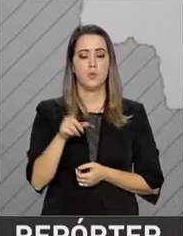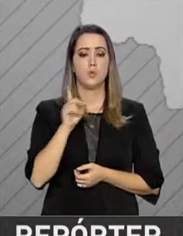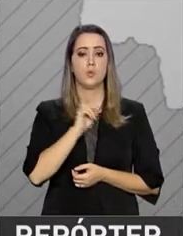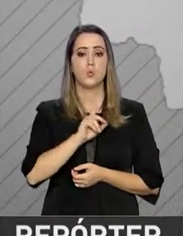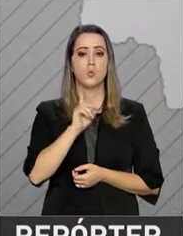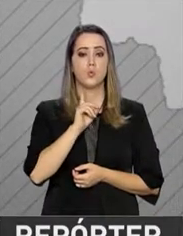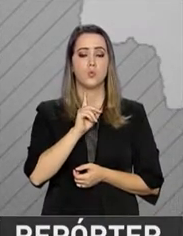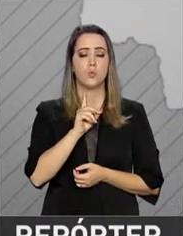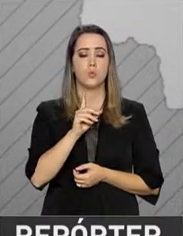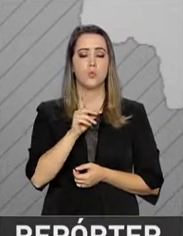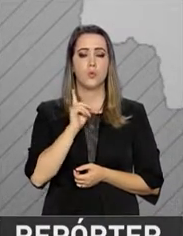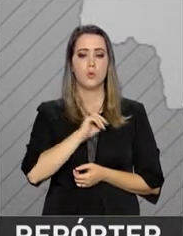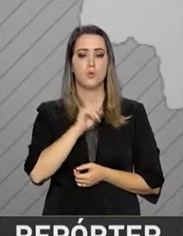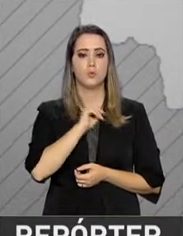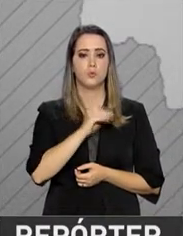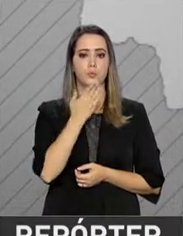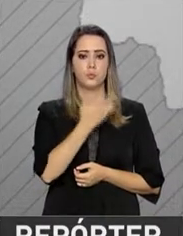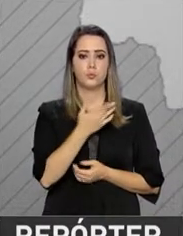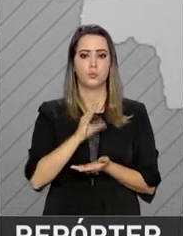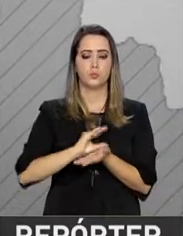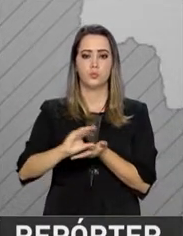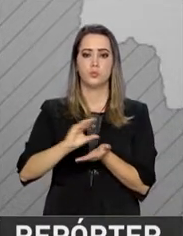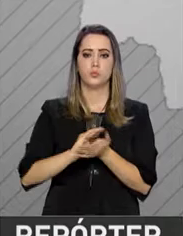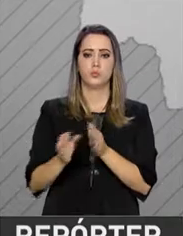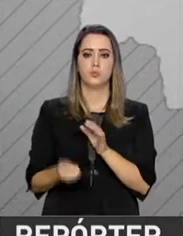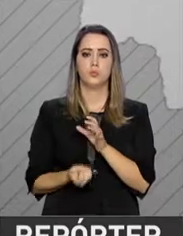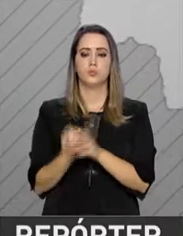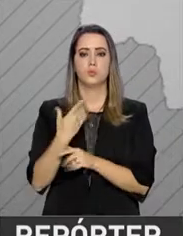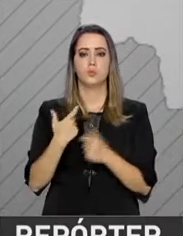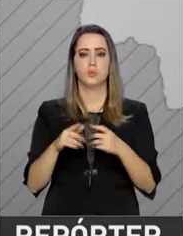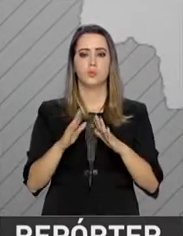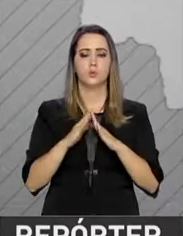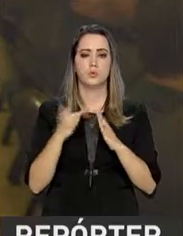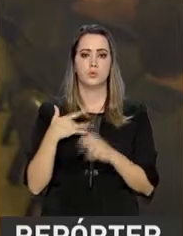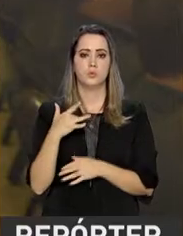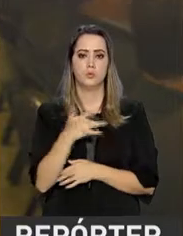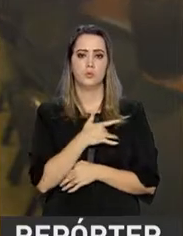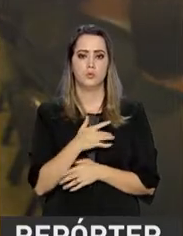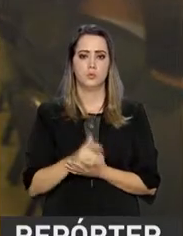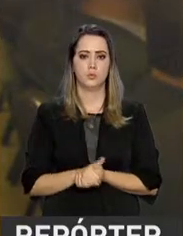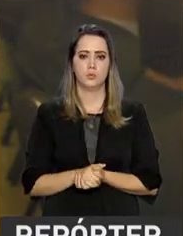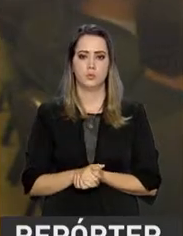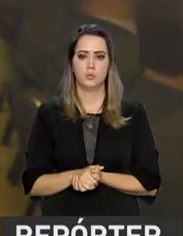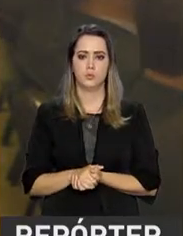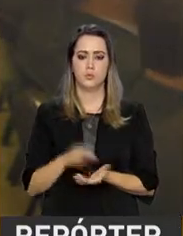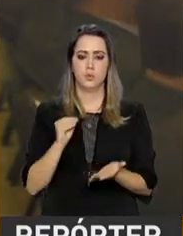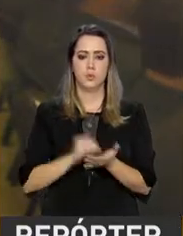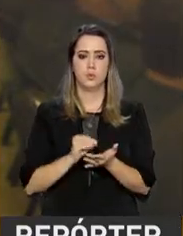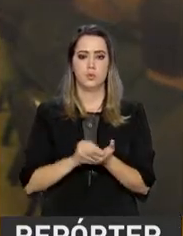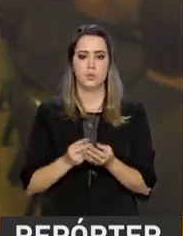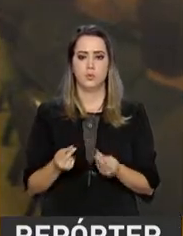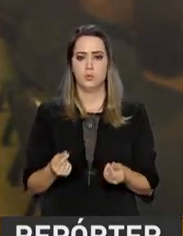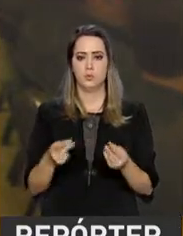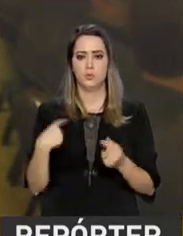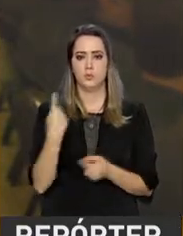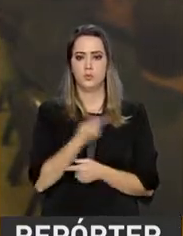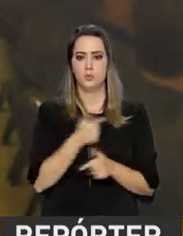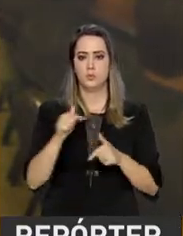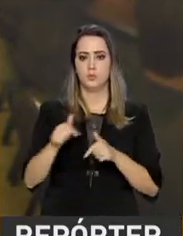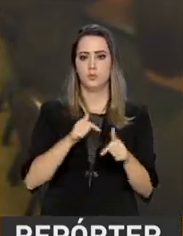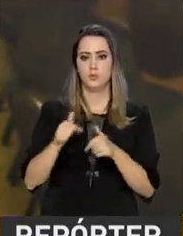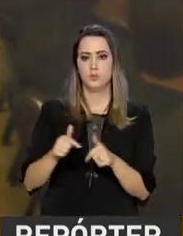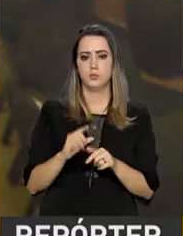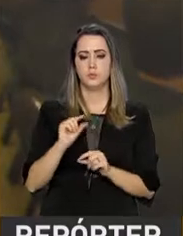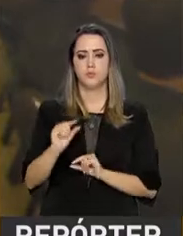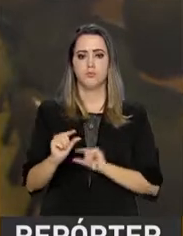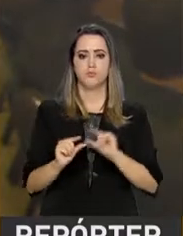Minas Gerais, os recursos devem ser destinados à criação de postos de saúde. Com a falta de recursos, a gente está trabalhando bem